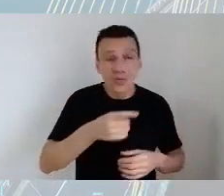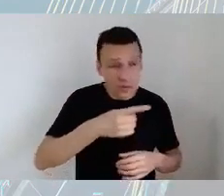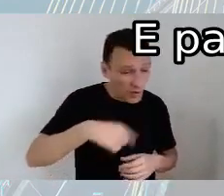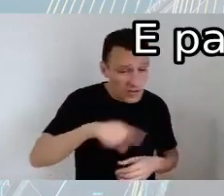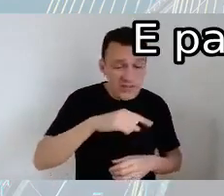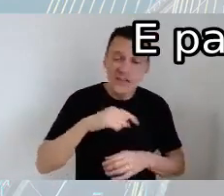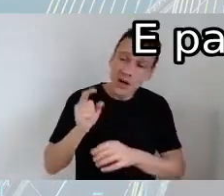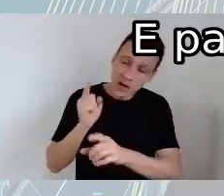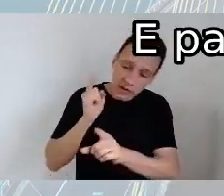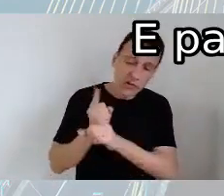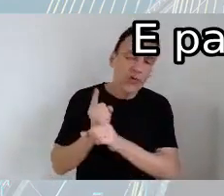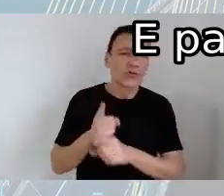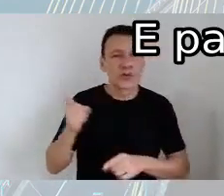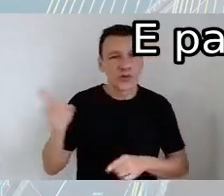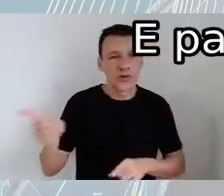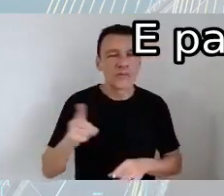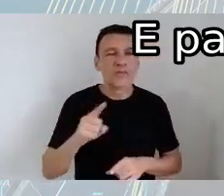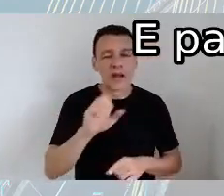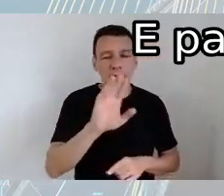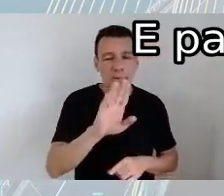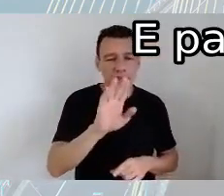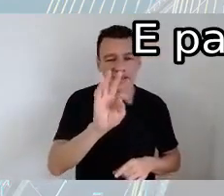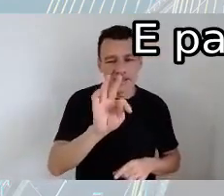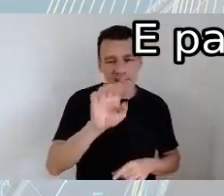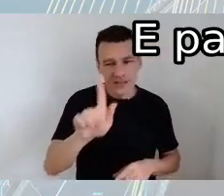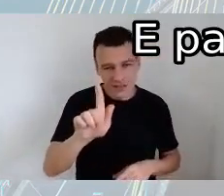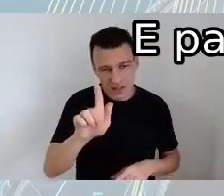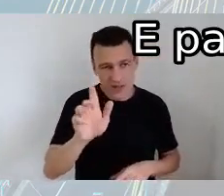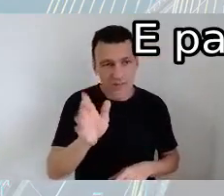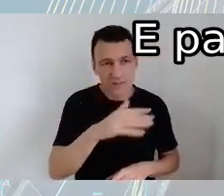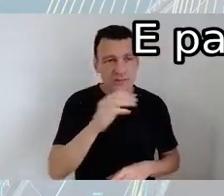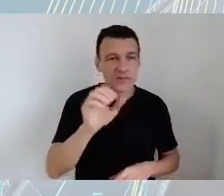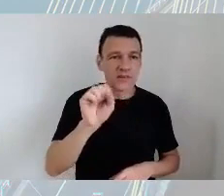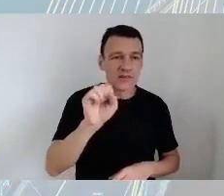Soma. E para falar um pouquinho melhor deles, eu vou pedir para a Jota.